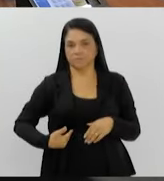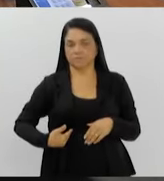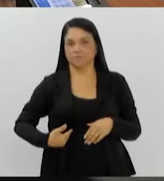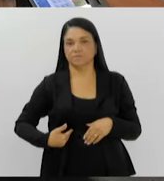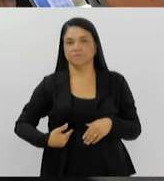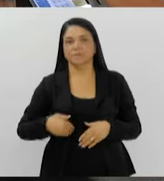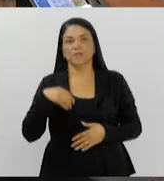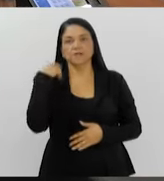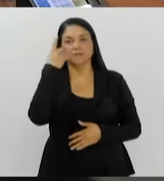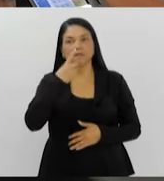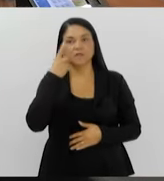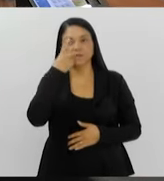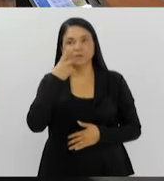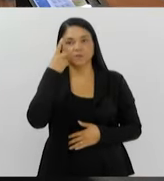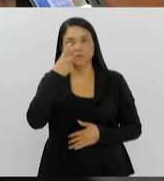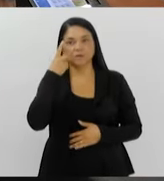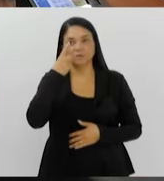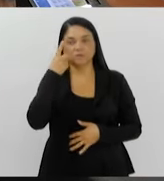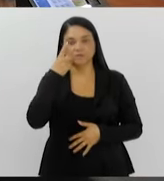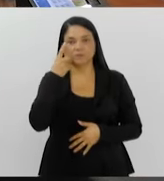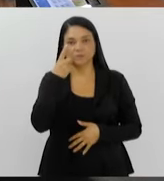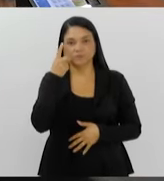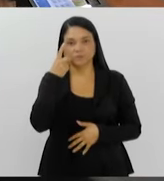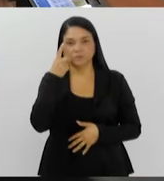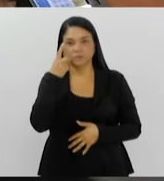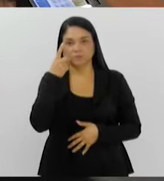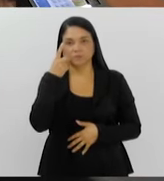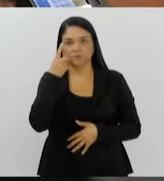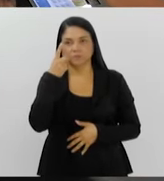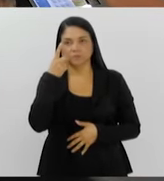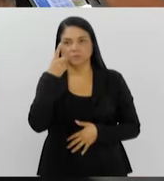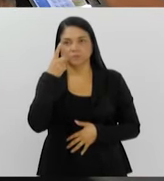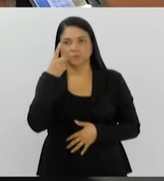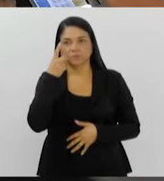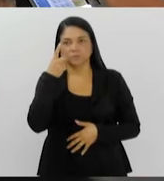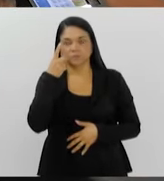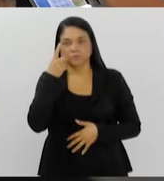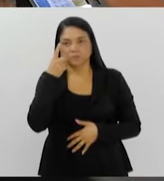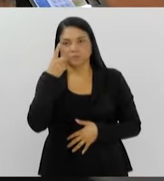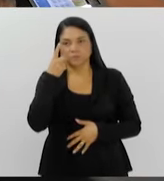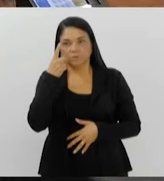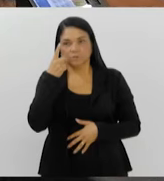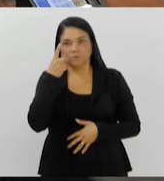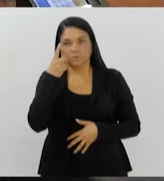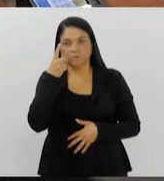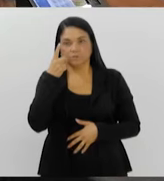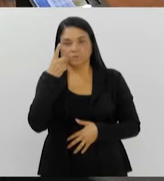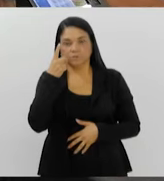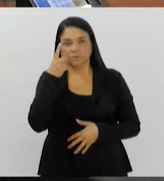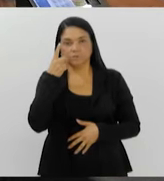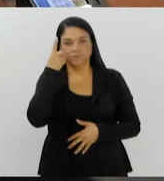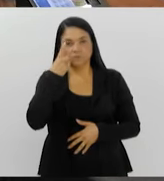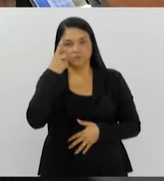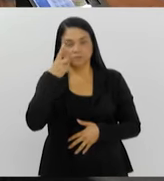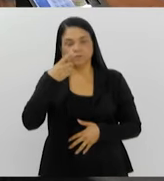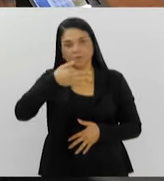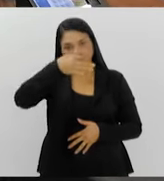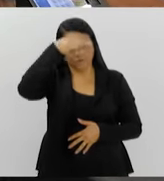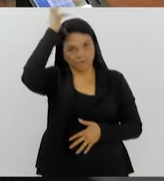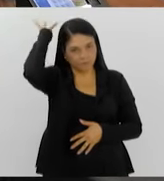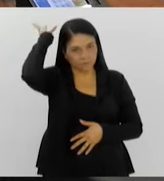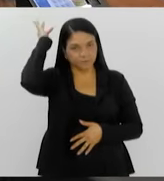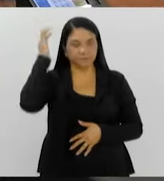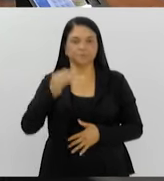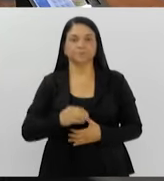Deputado estão tudo autor é autora não é autora Deputado Fred